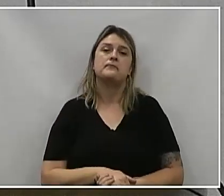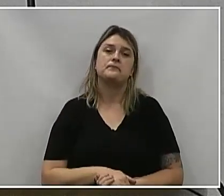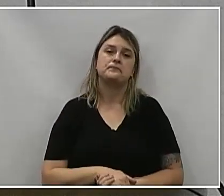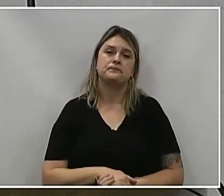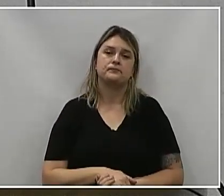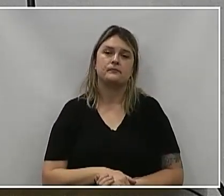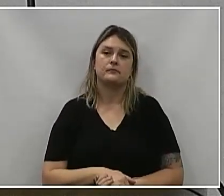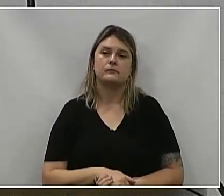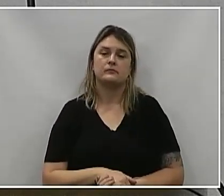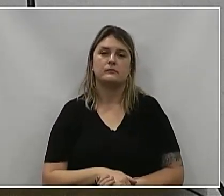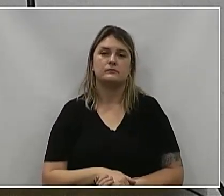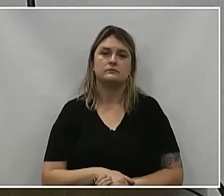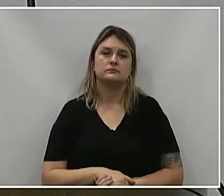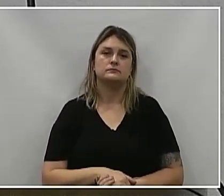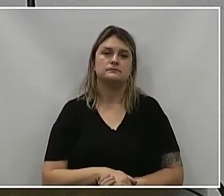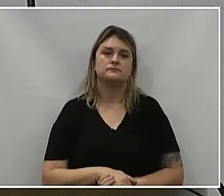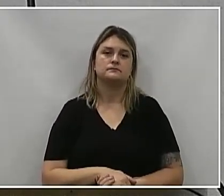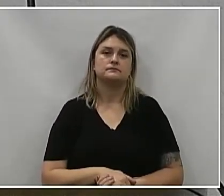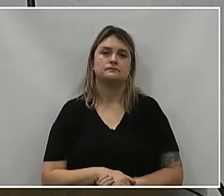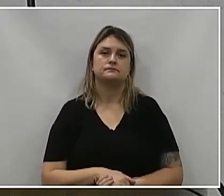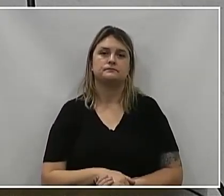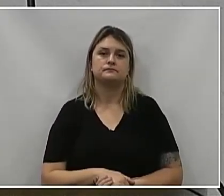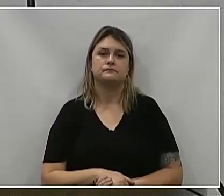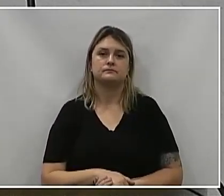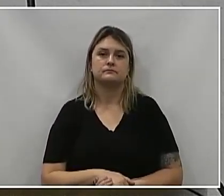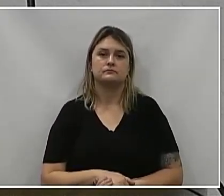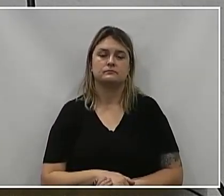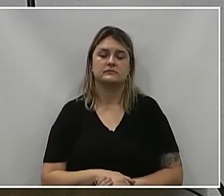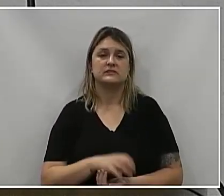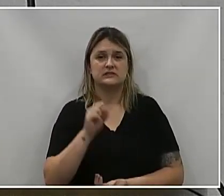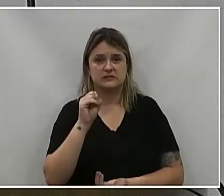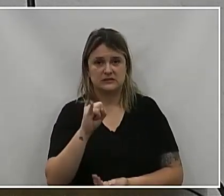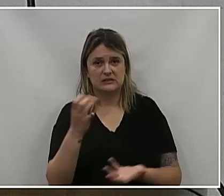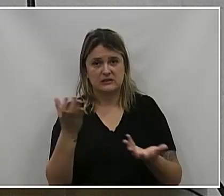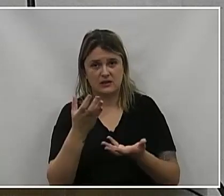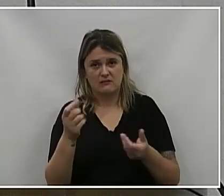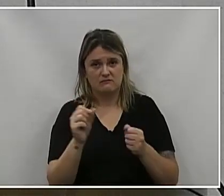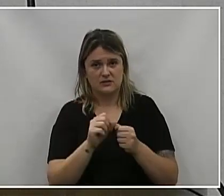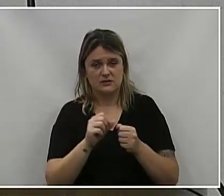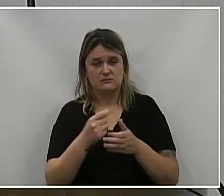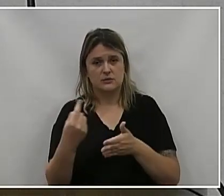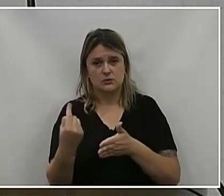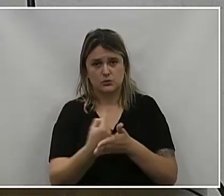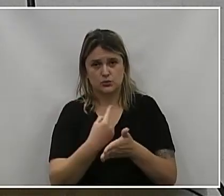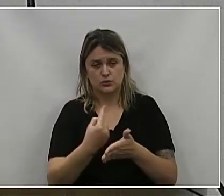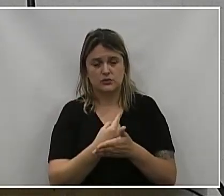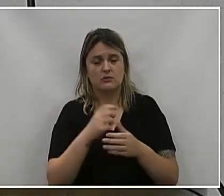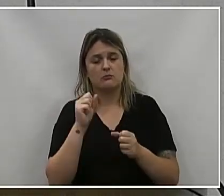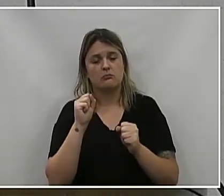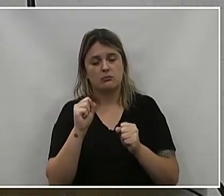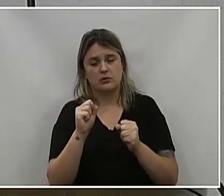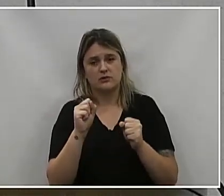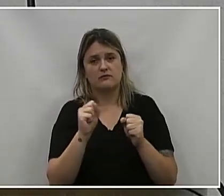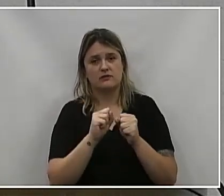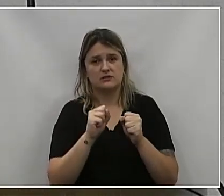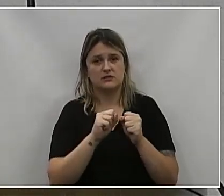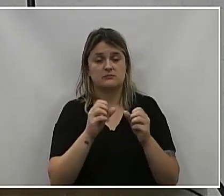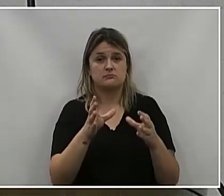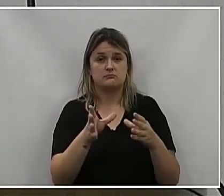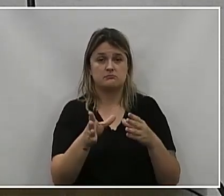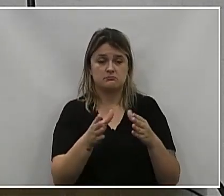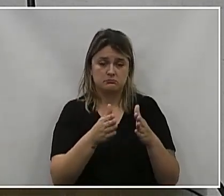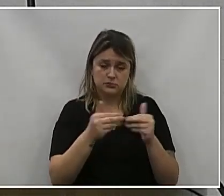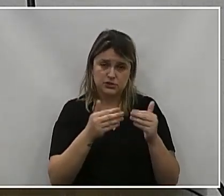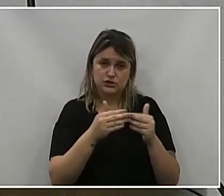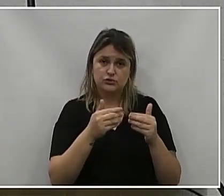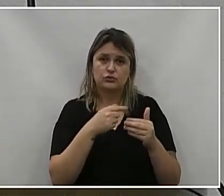que acharem necessárias. Tá? E caso queiram complementos, né, é só fazer um requerimento ao executivo